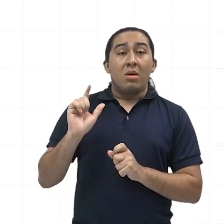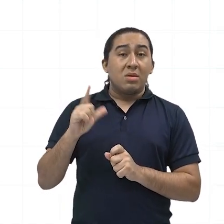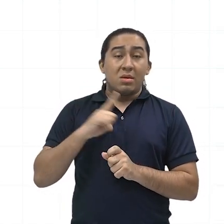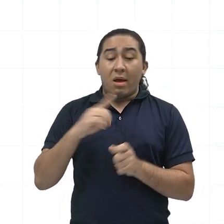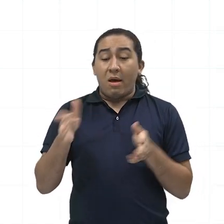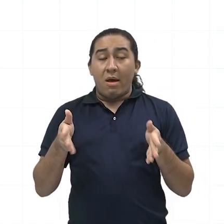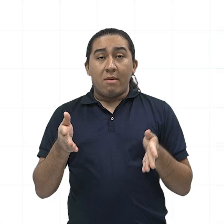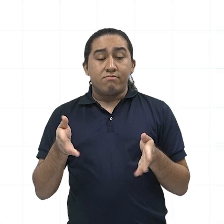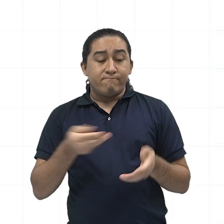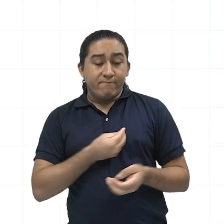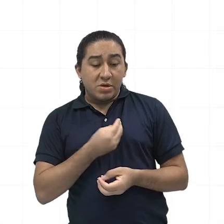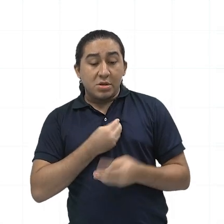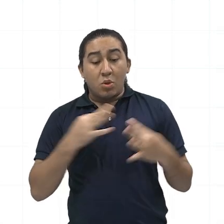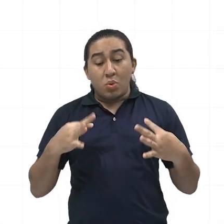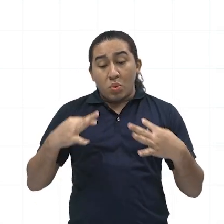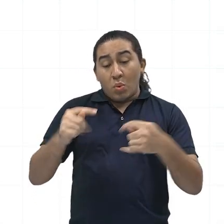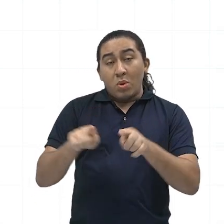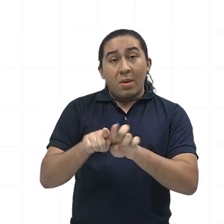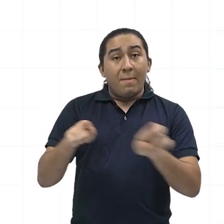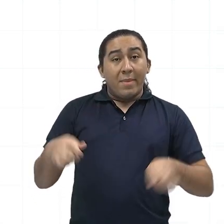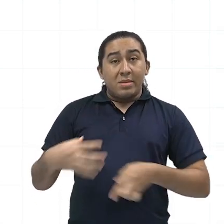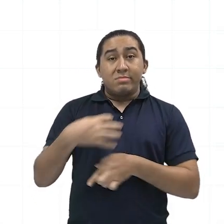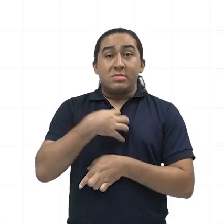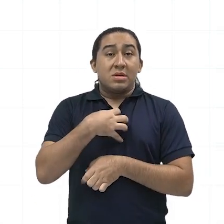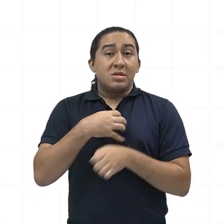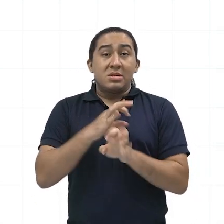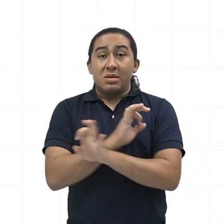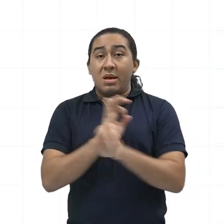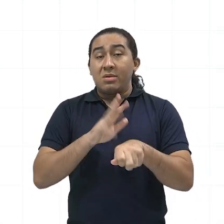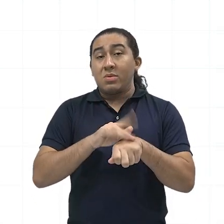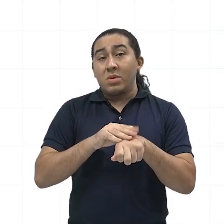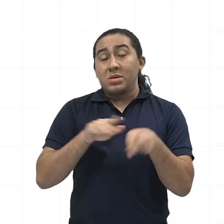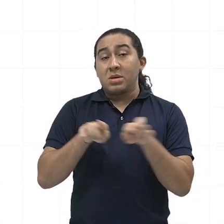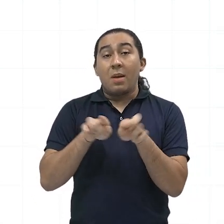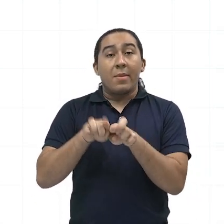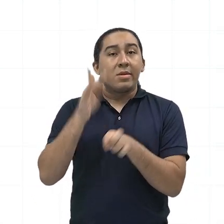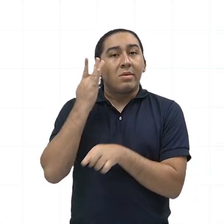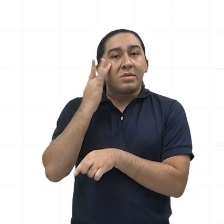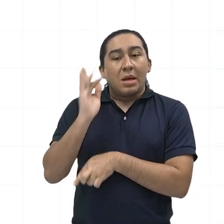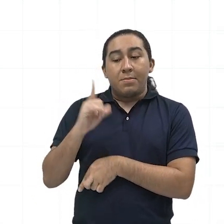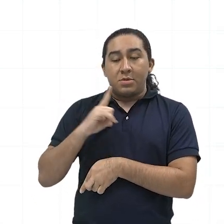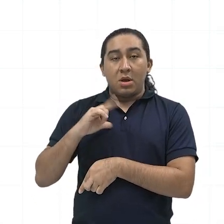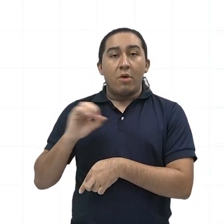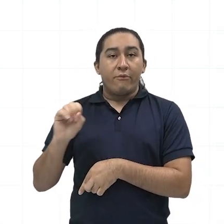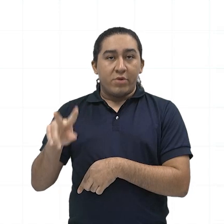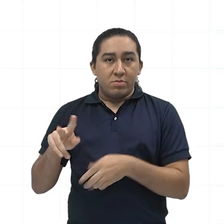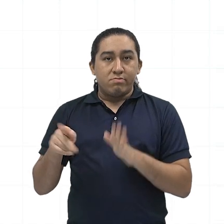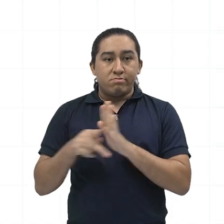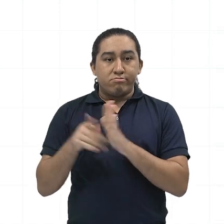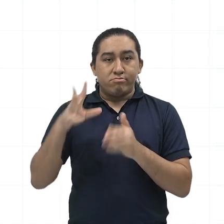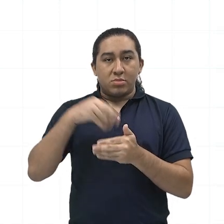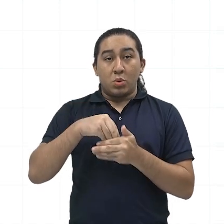inteira sem apresentar esses sintomas e sem saber que estão contaminados com o vírus da hepatite B.